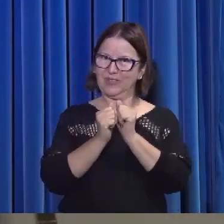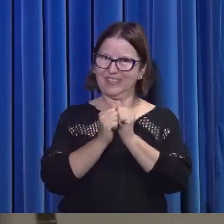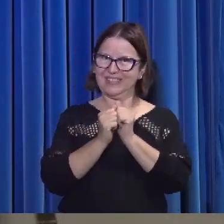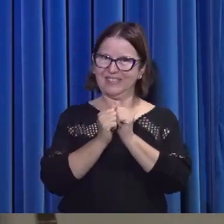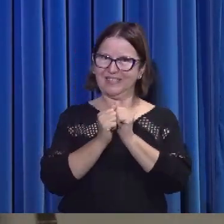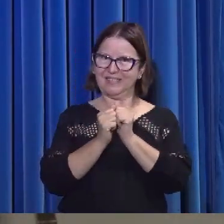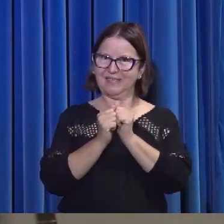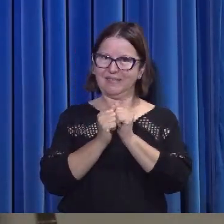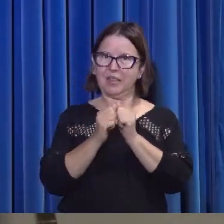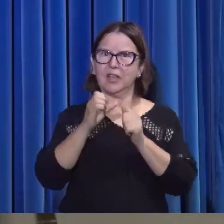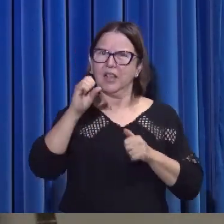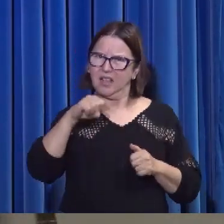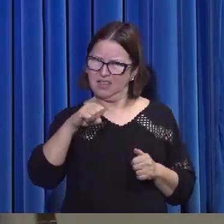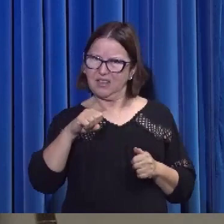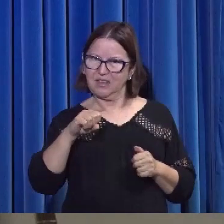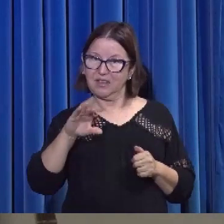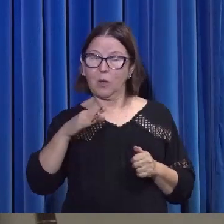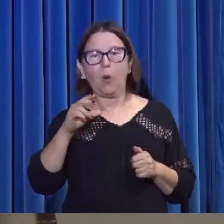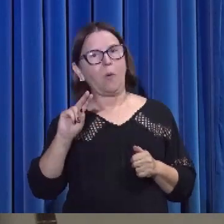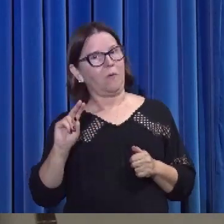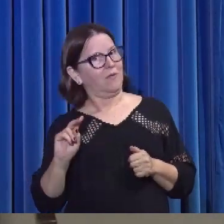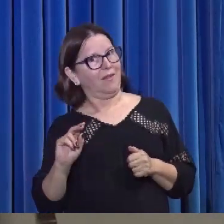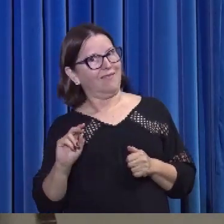Sim ou não? Sim.